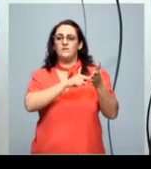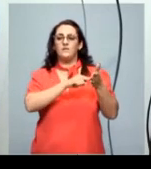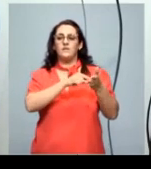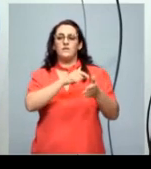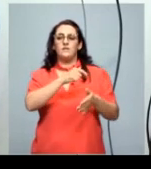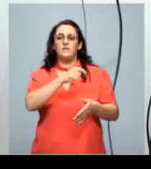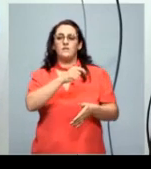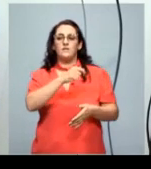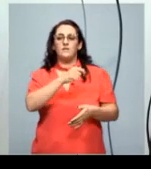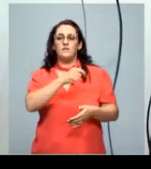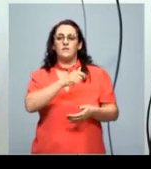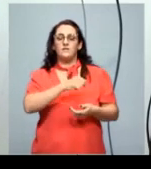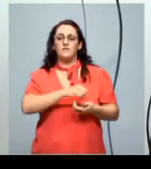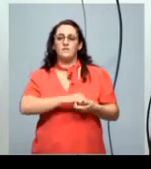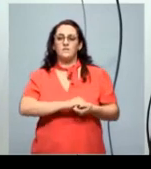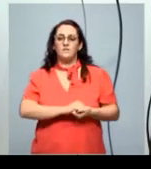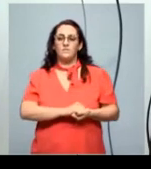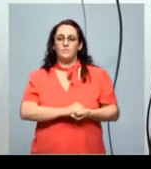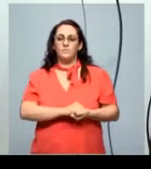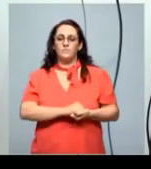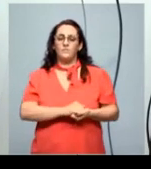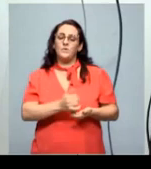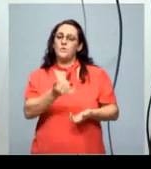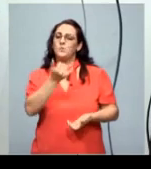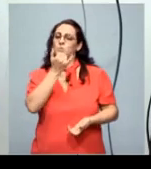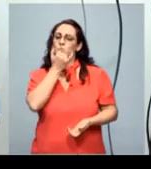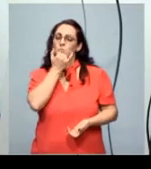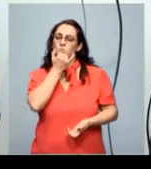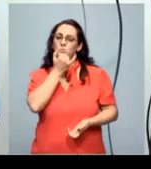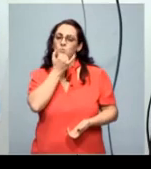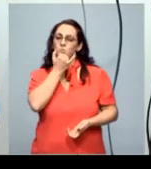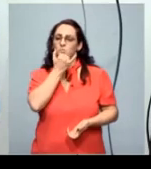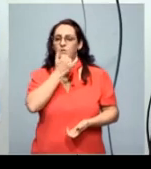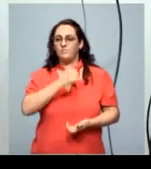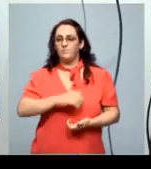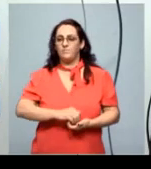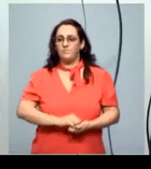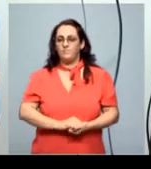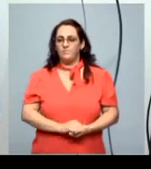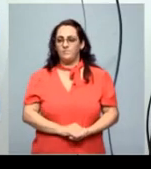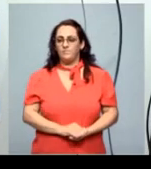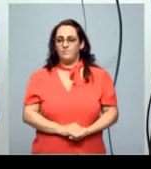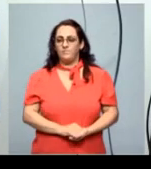vezes 11, desculpa,